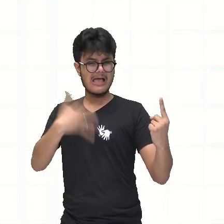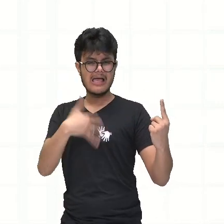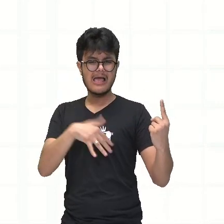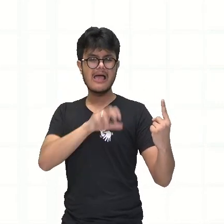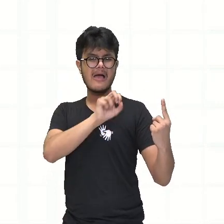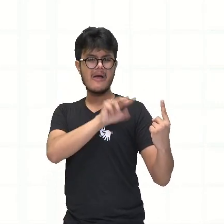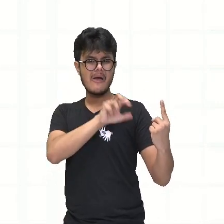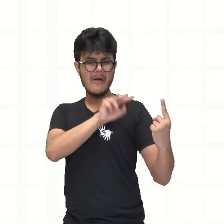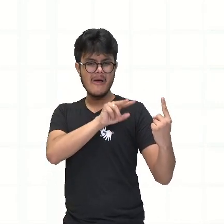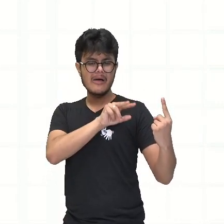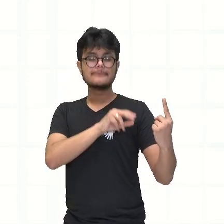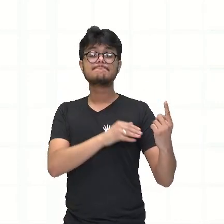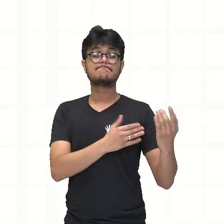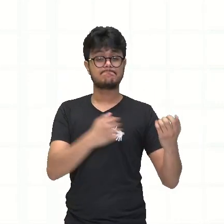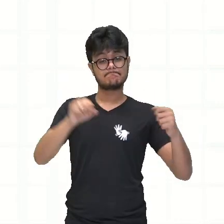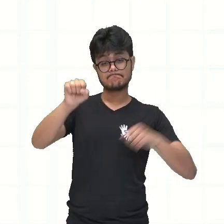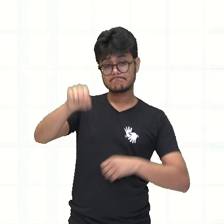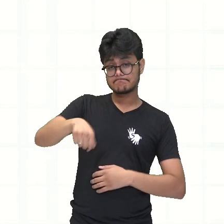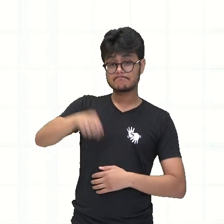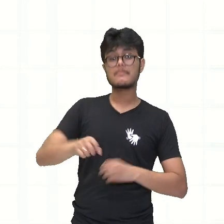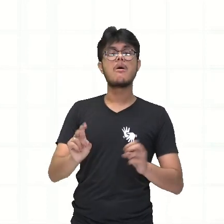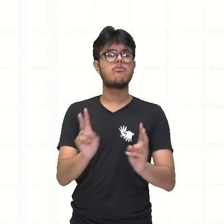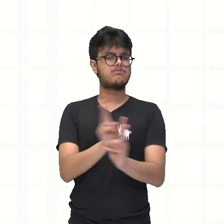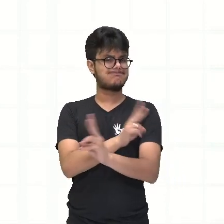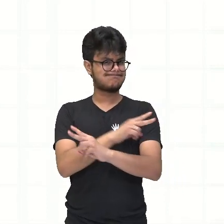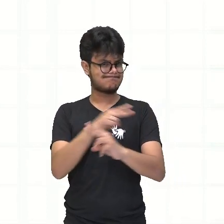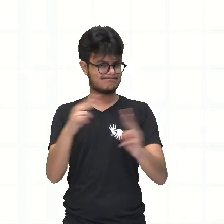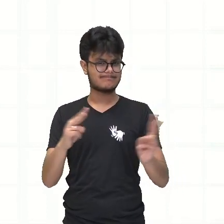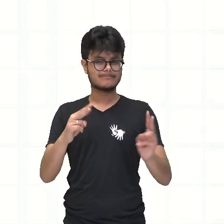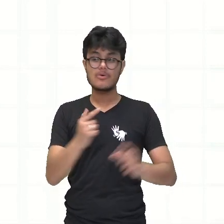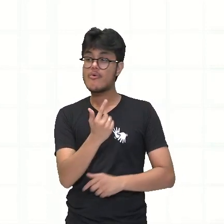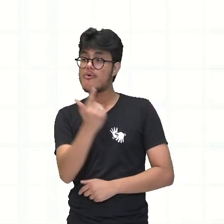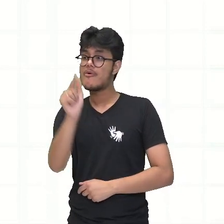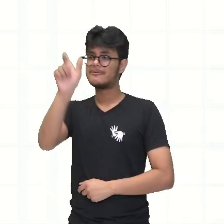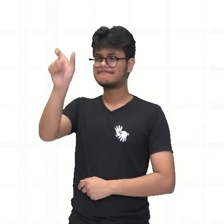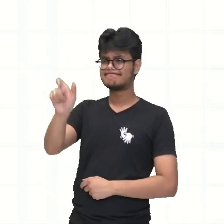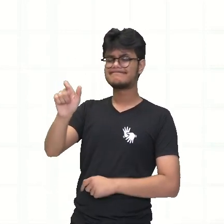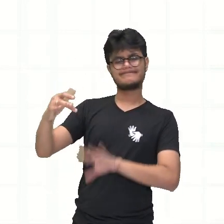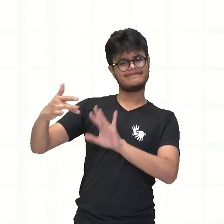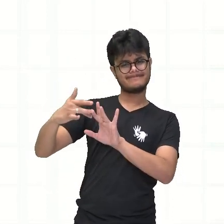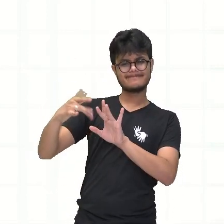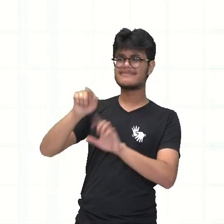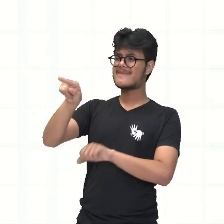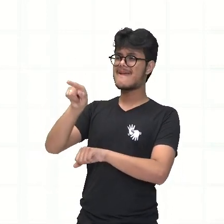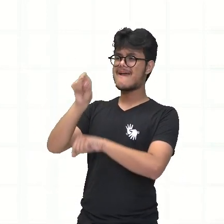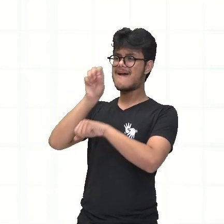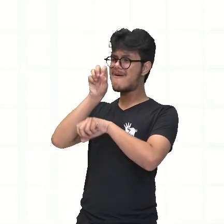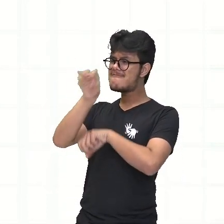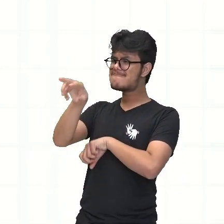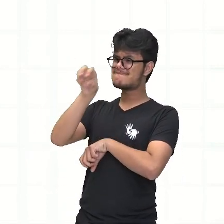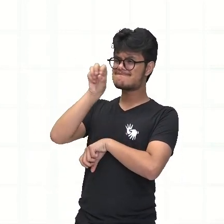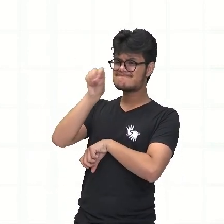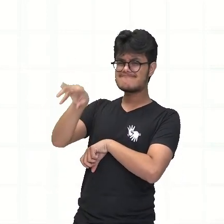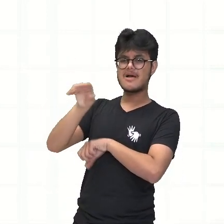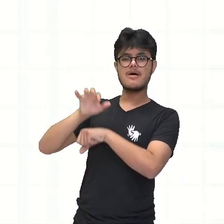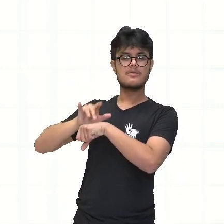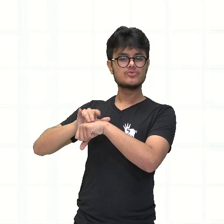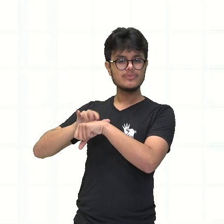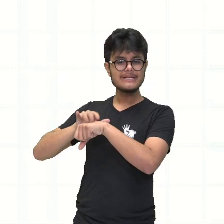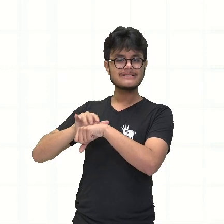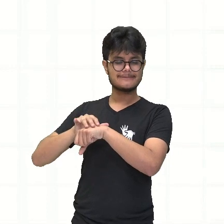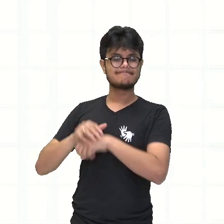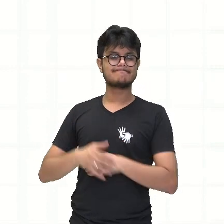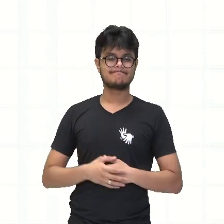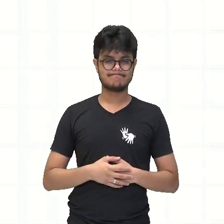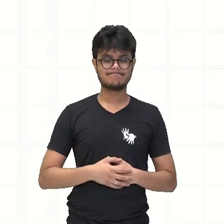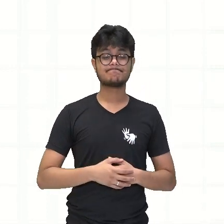do ar com que outra pessoa seja infectada, né, se contamine com esse vírus